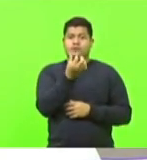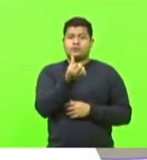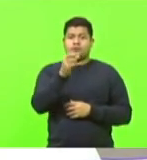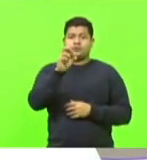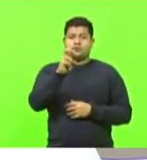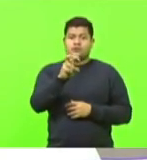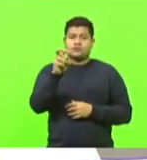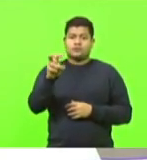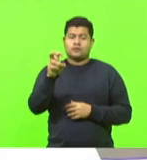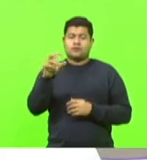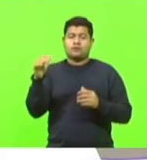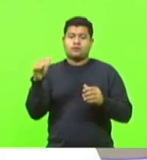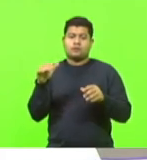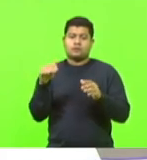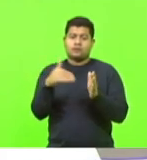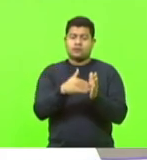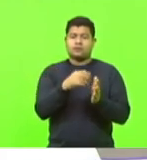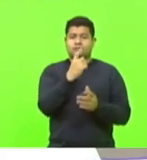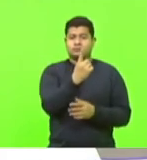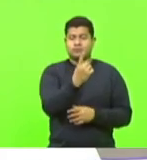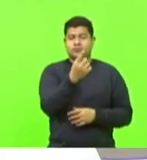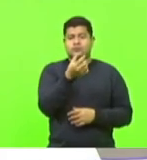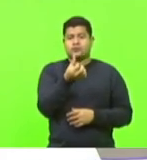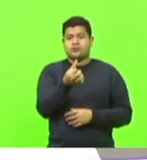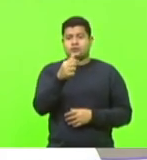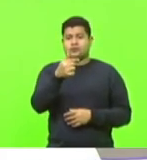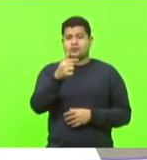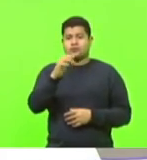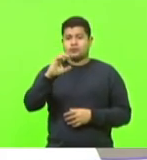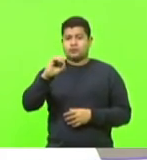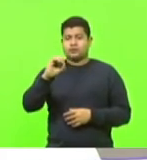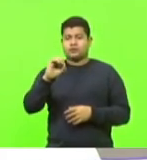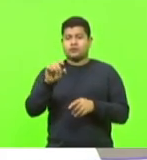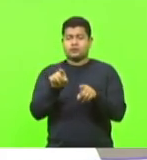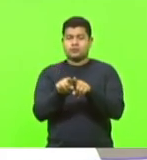1.655 e 1.670 a